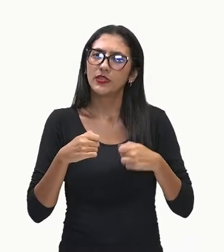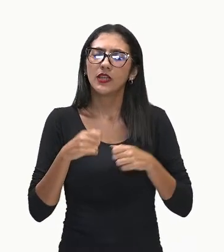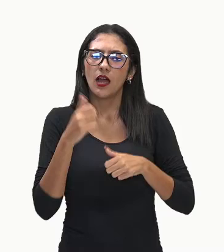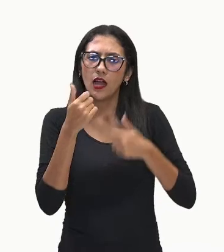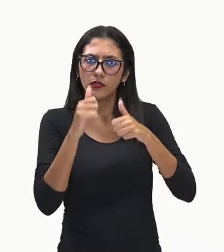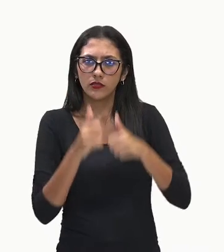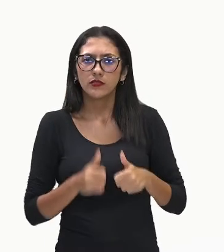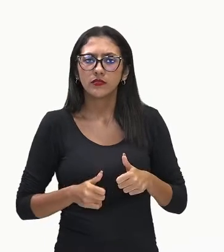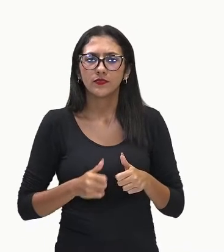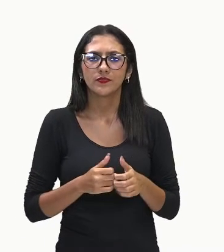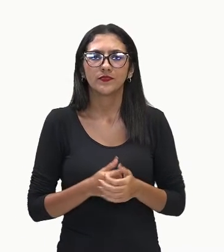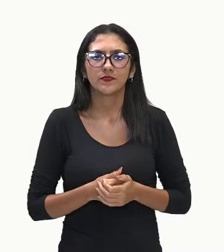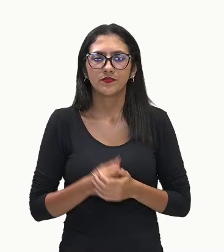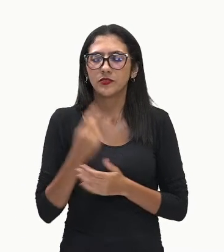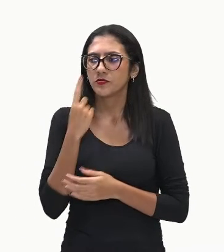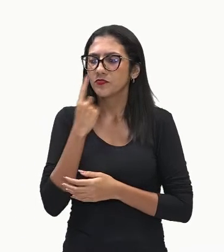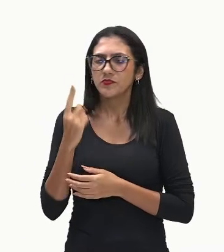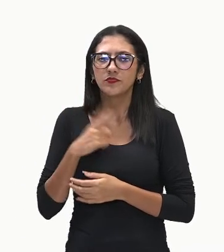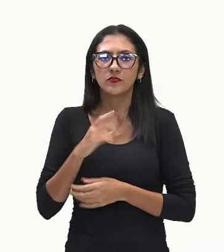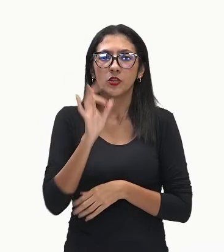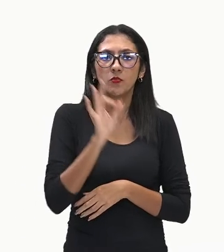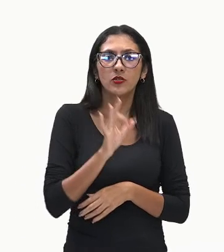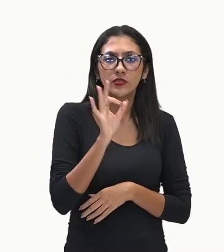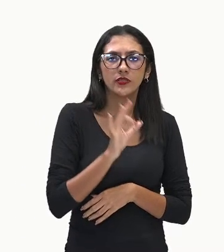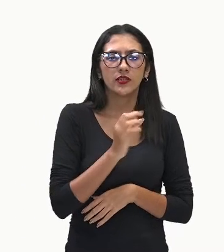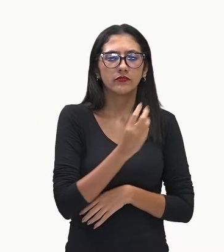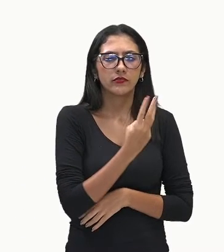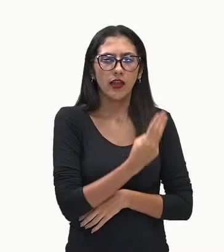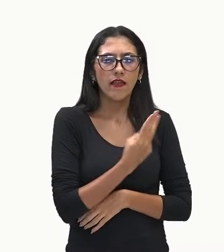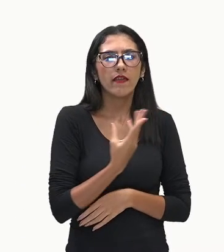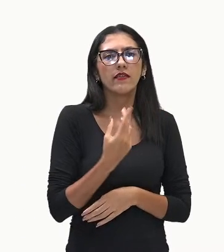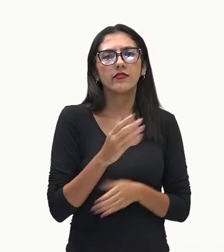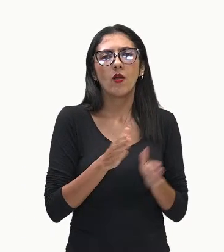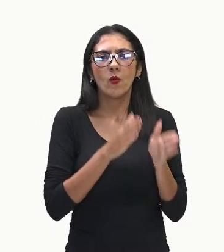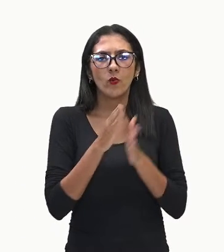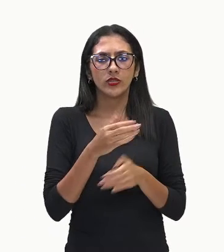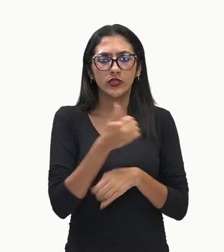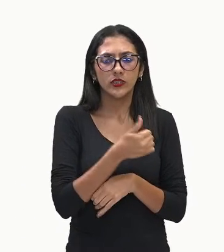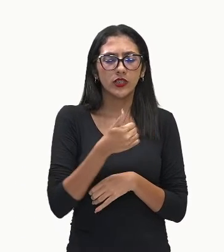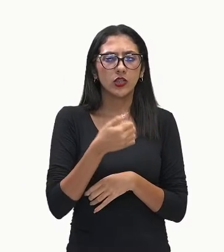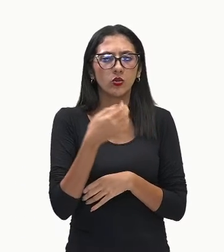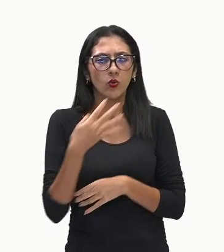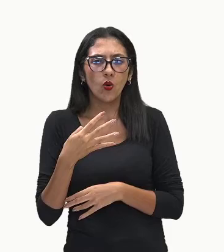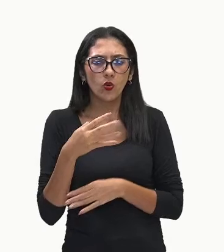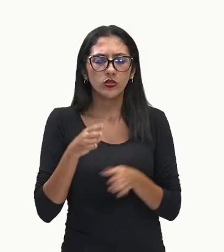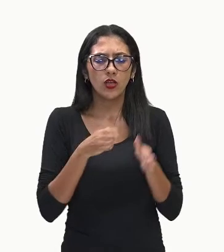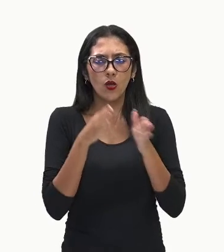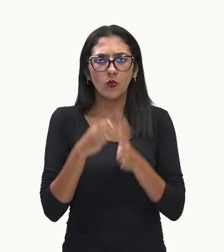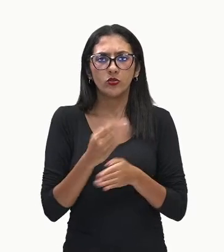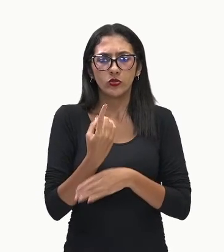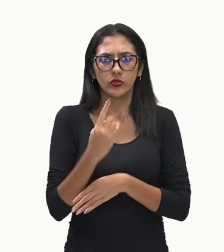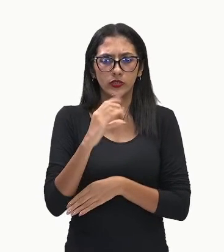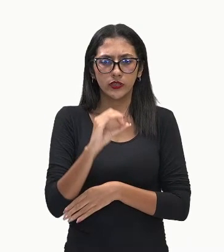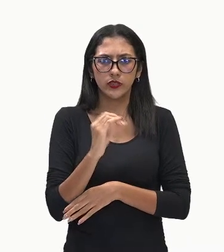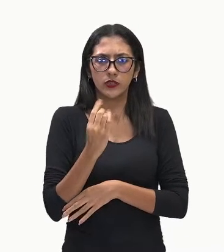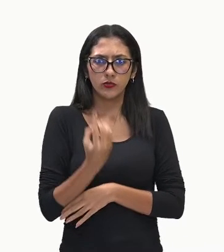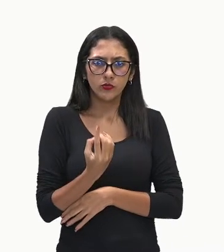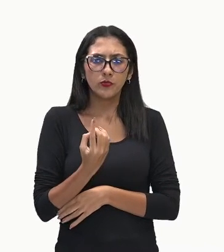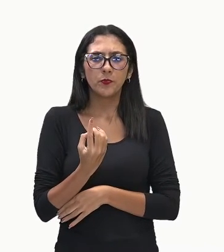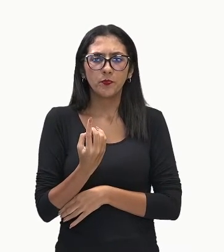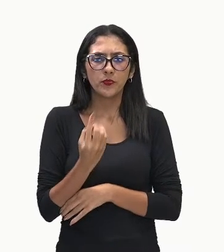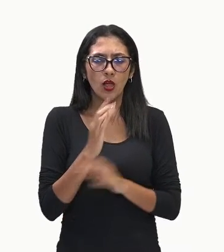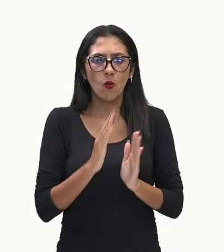só, o Pará teve um aumento de 3, Mato Grosso de 114, o Amazonas 101,